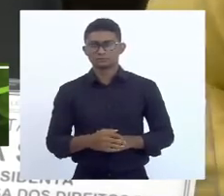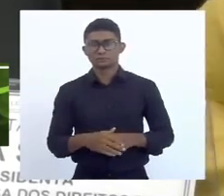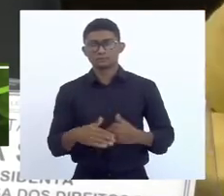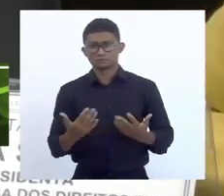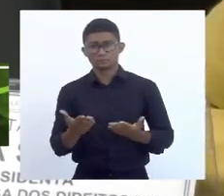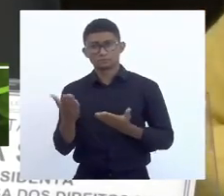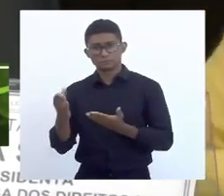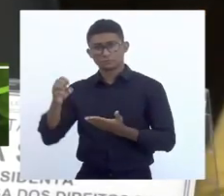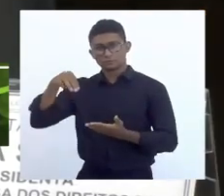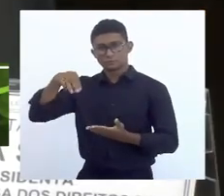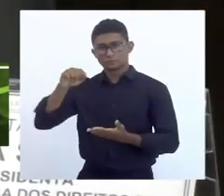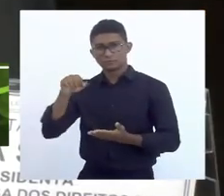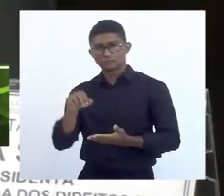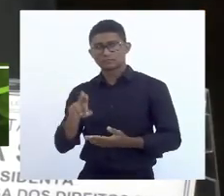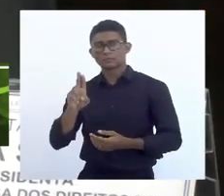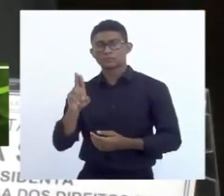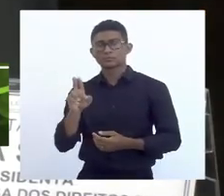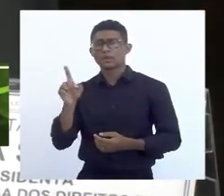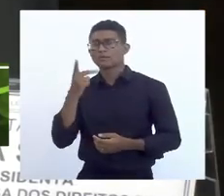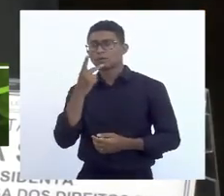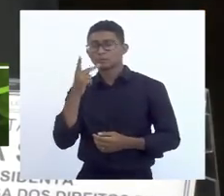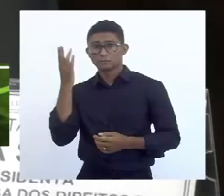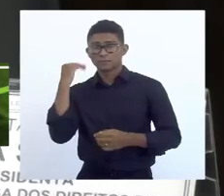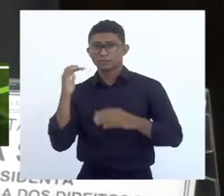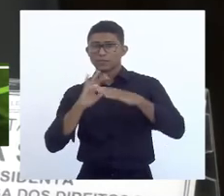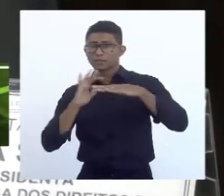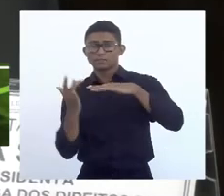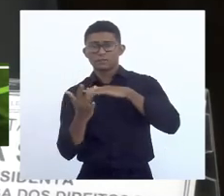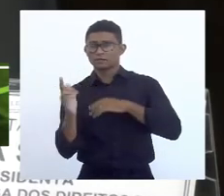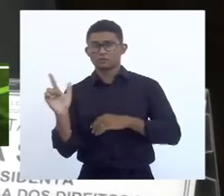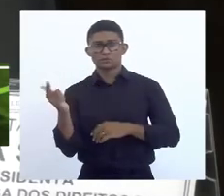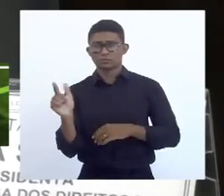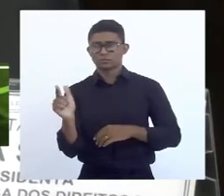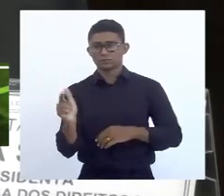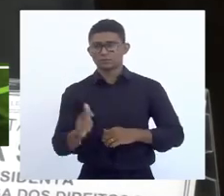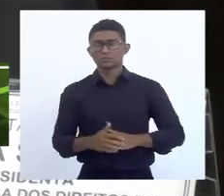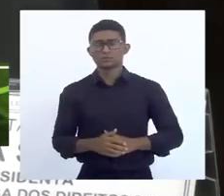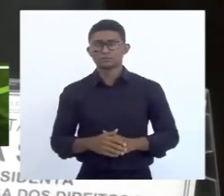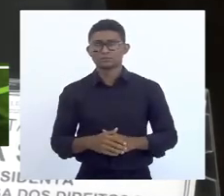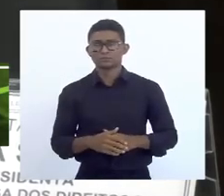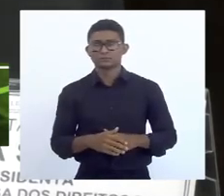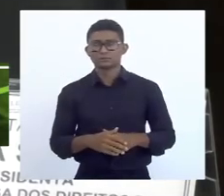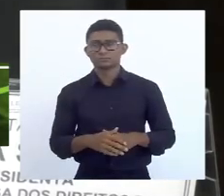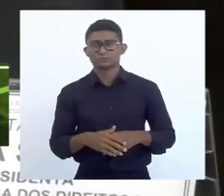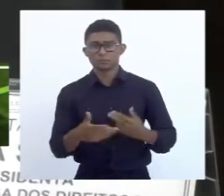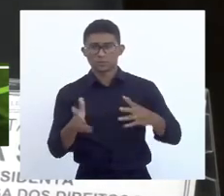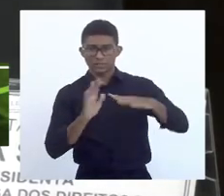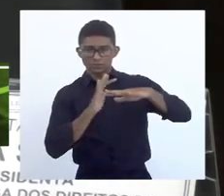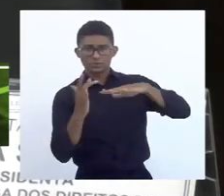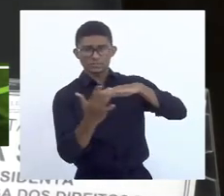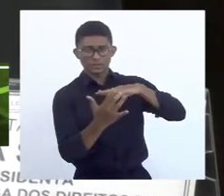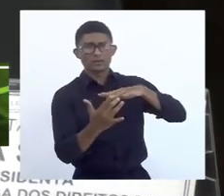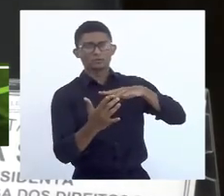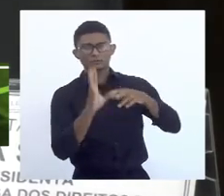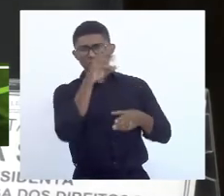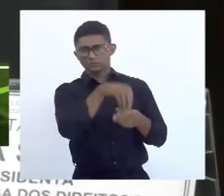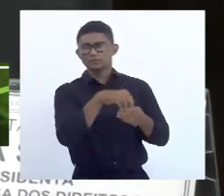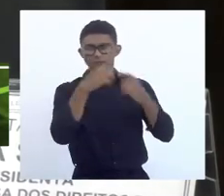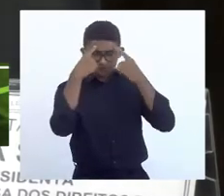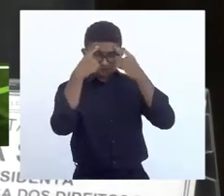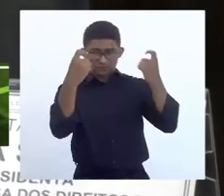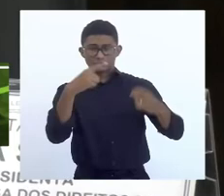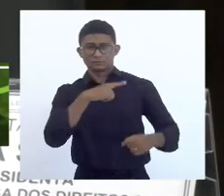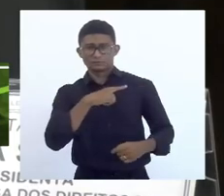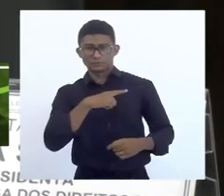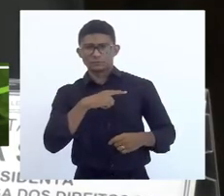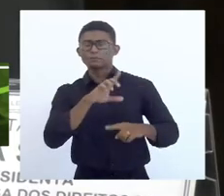estava falando, quando ela começou não tinha redes sociais. As redes sociais elas são uma fonte de violência ao mesmo tempo, mas elas também são